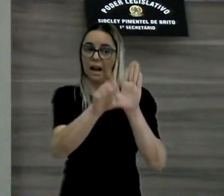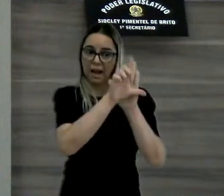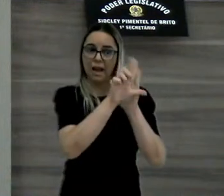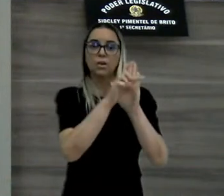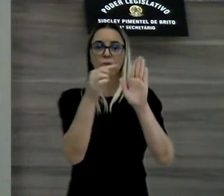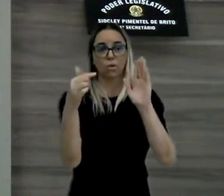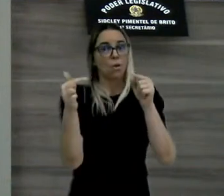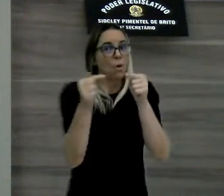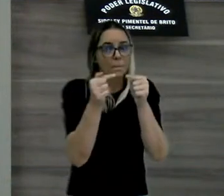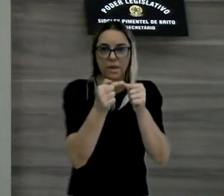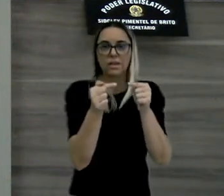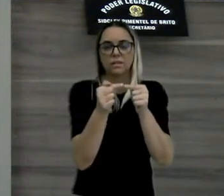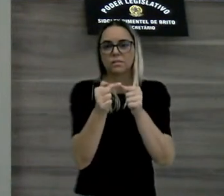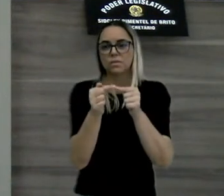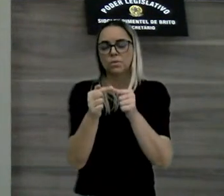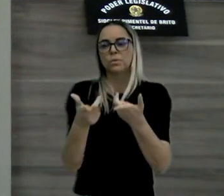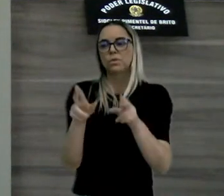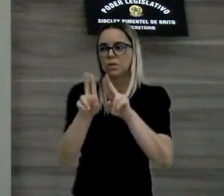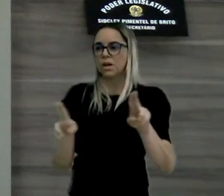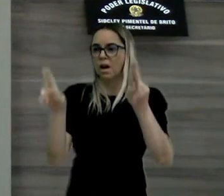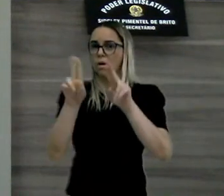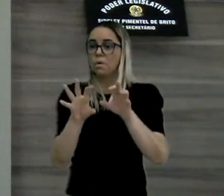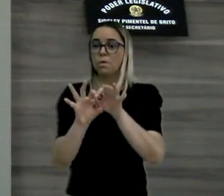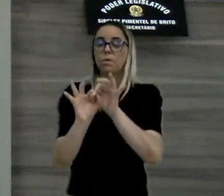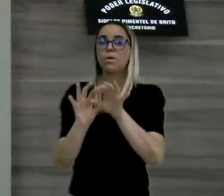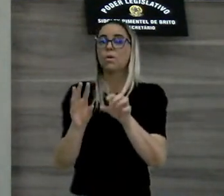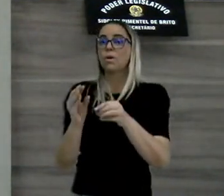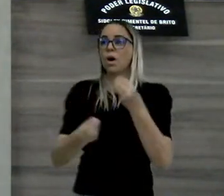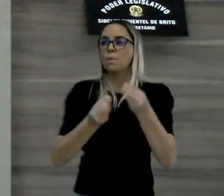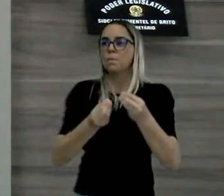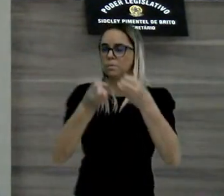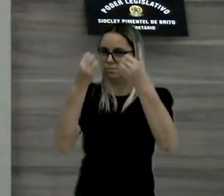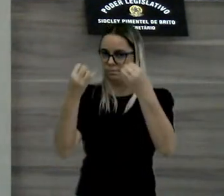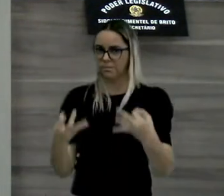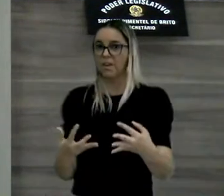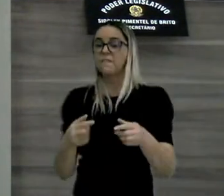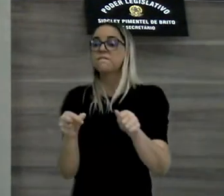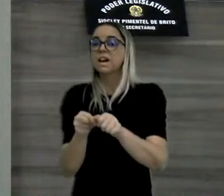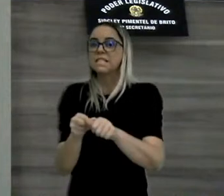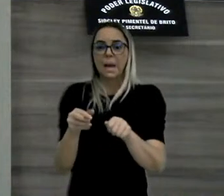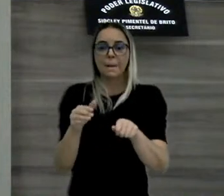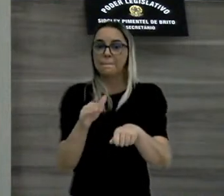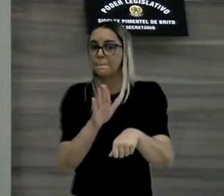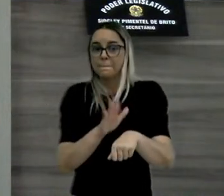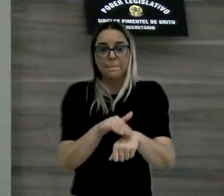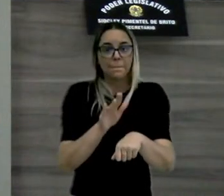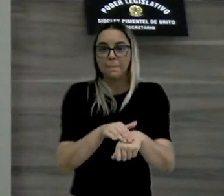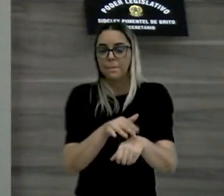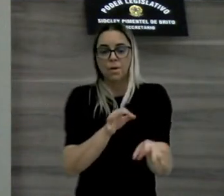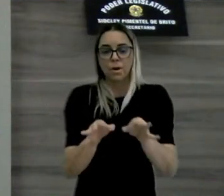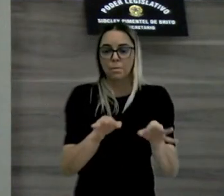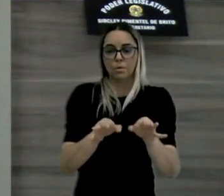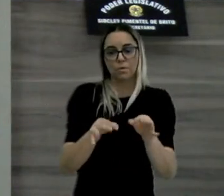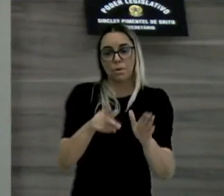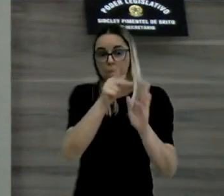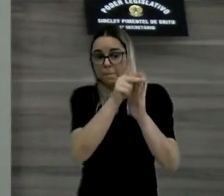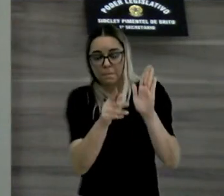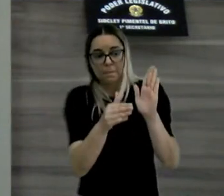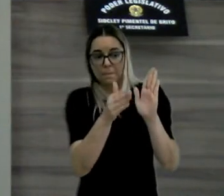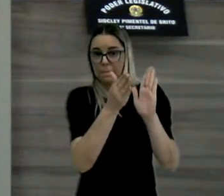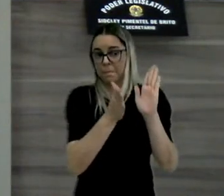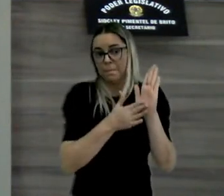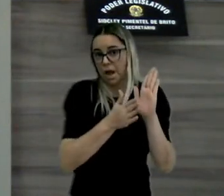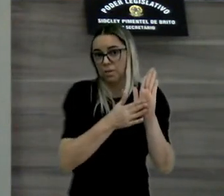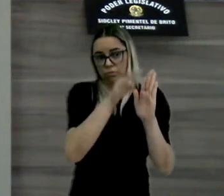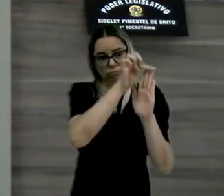Artigo 9 a união incub a de elaborar o plano nacional de educação e colaboração com os estados Distrito